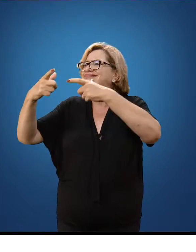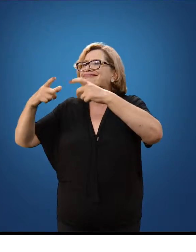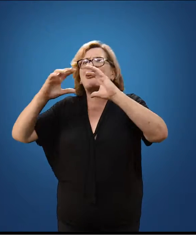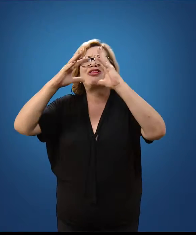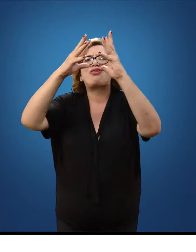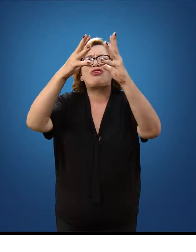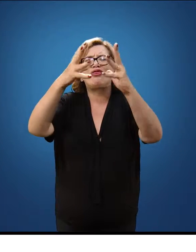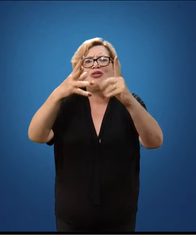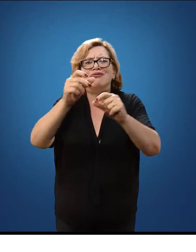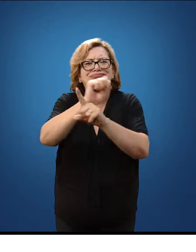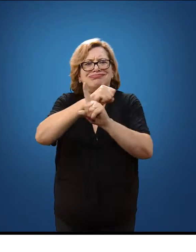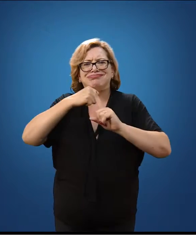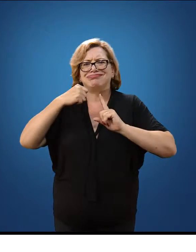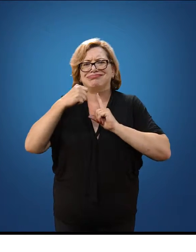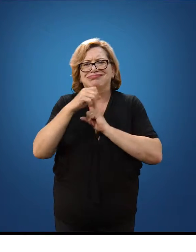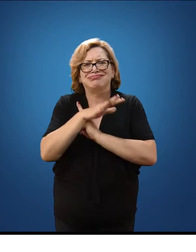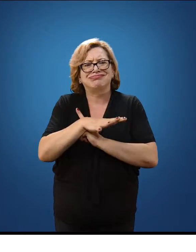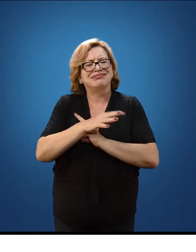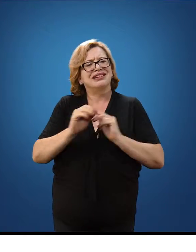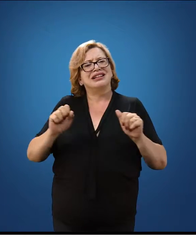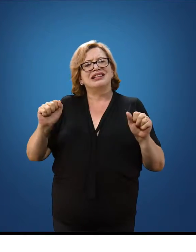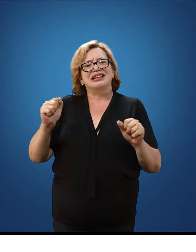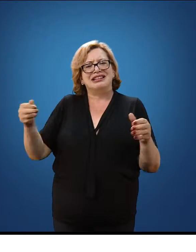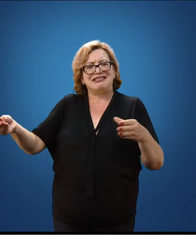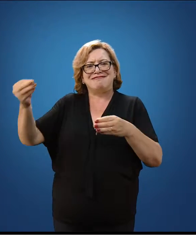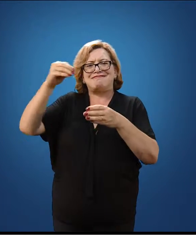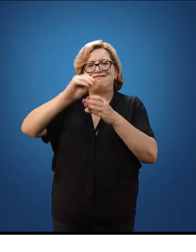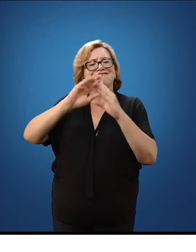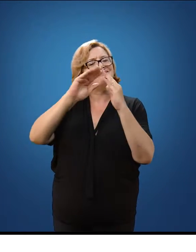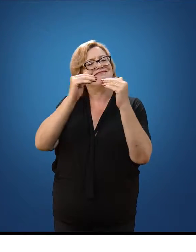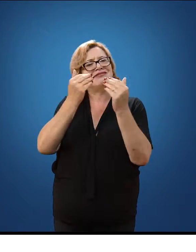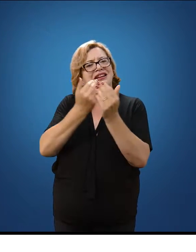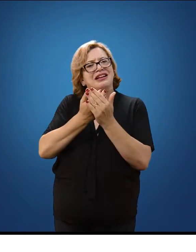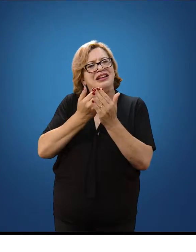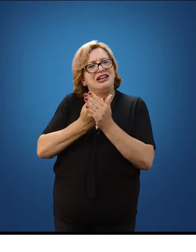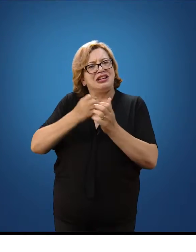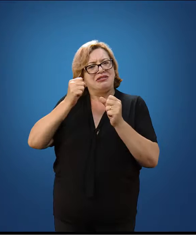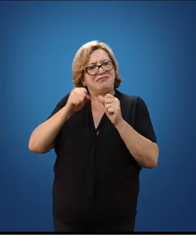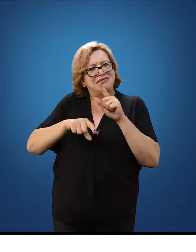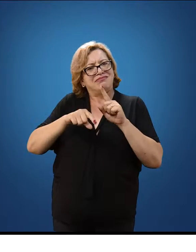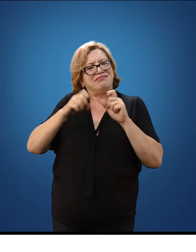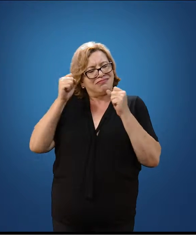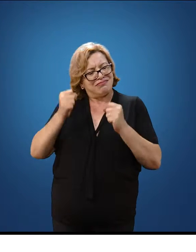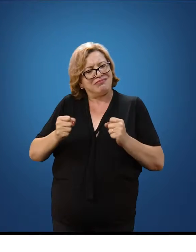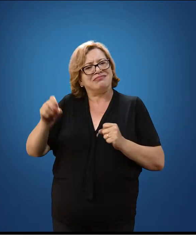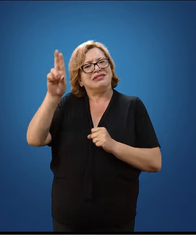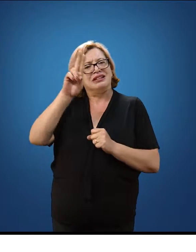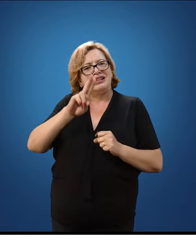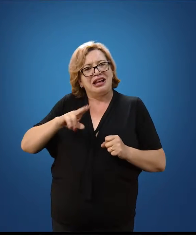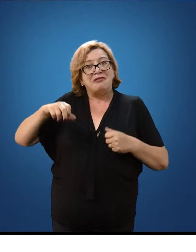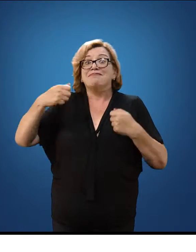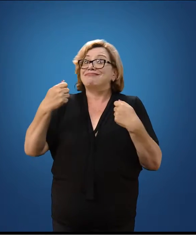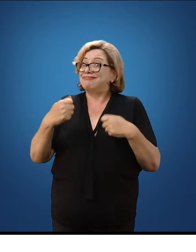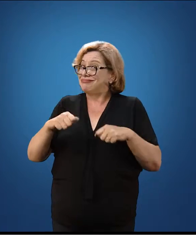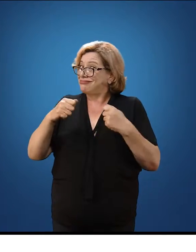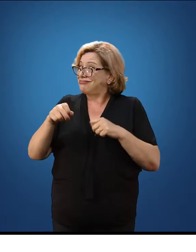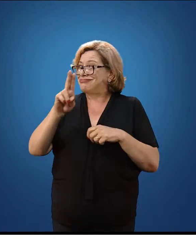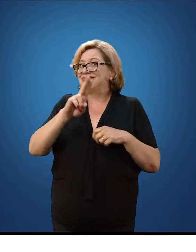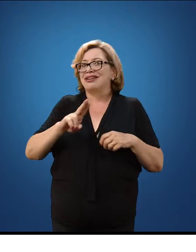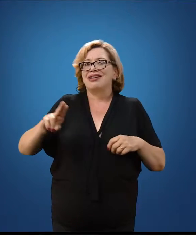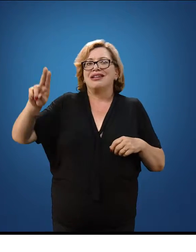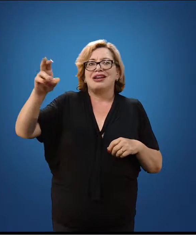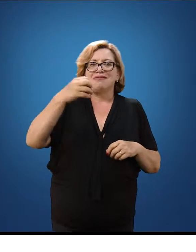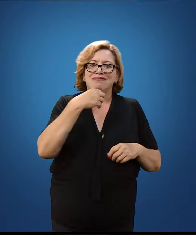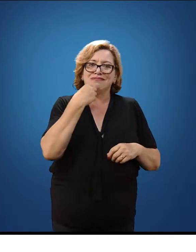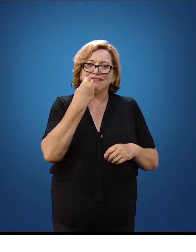instrumentaliza toda a sociedade, né? E ela veio para dentro da escola e essa ferramenta tem que ser utilizada. E utilizada da melhor forma